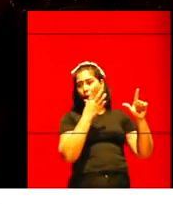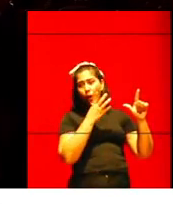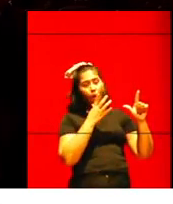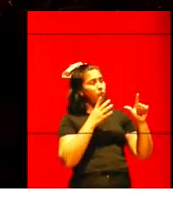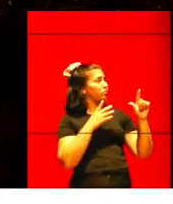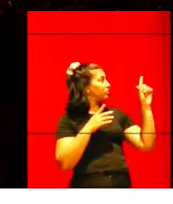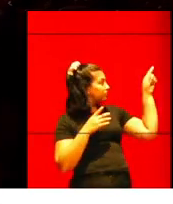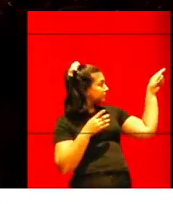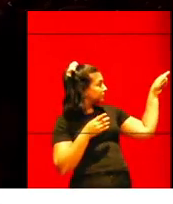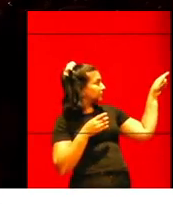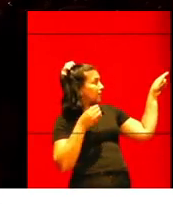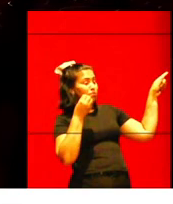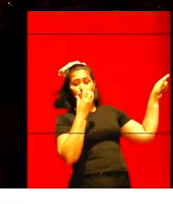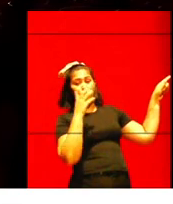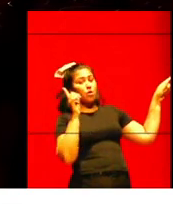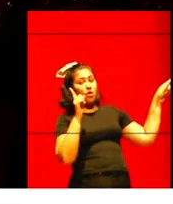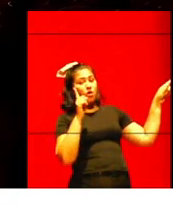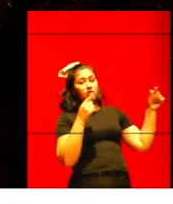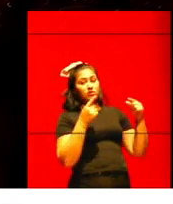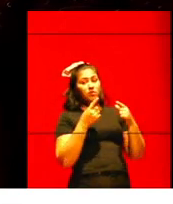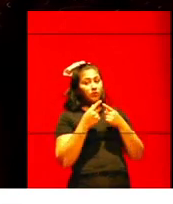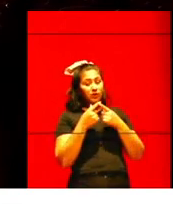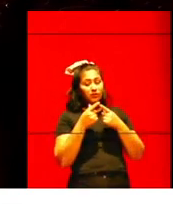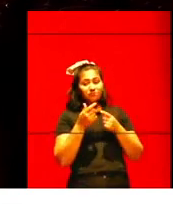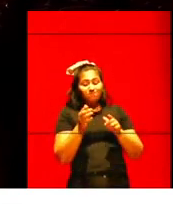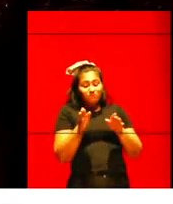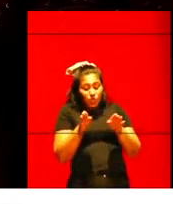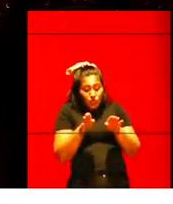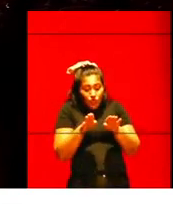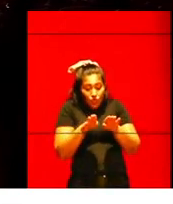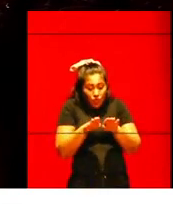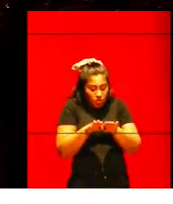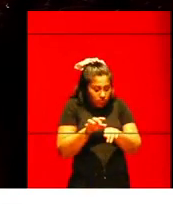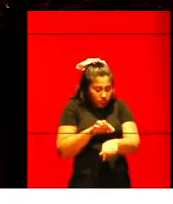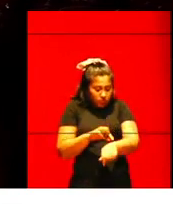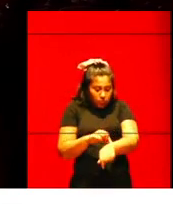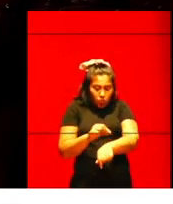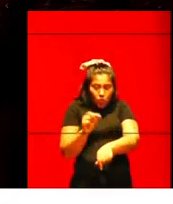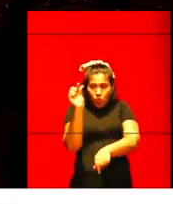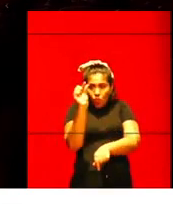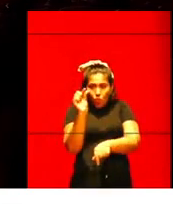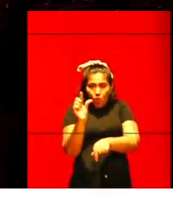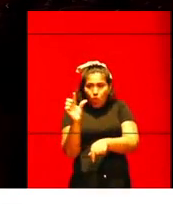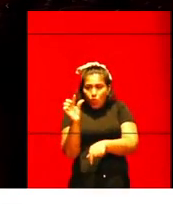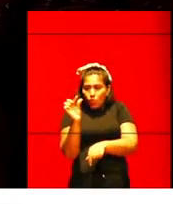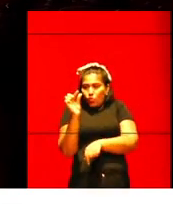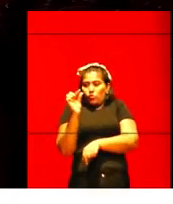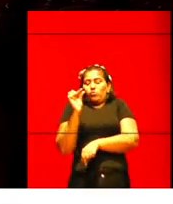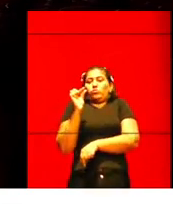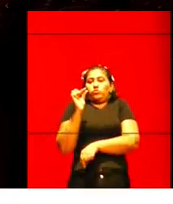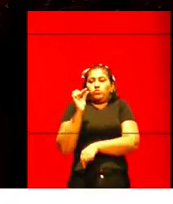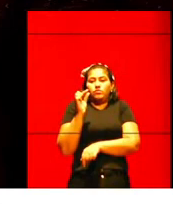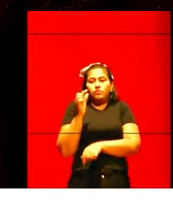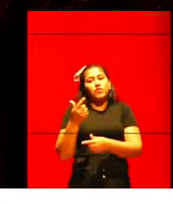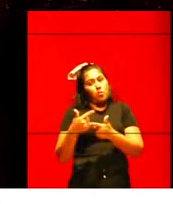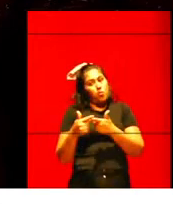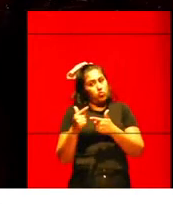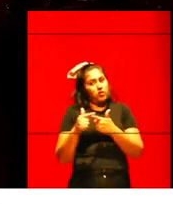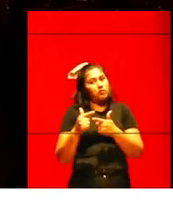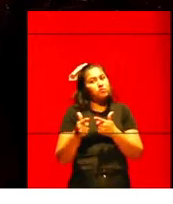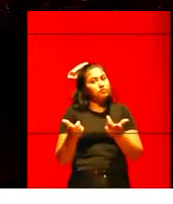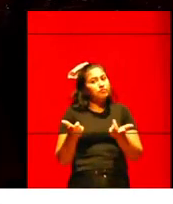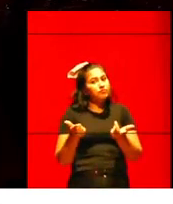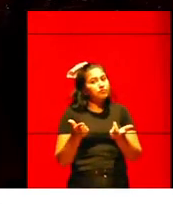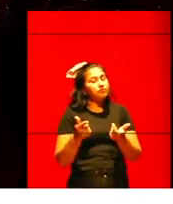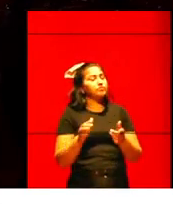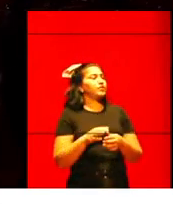ok? Mas o que significa? Significa lipoproteína de baixa densidade. Lipoproteína de